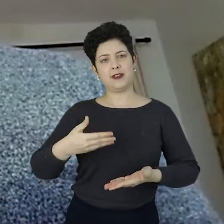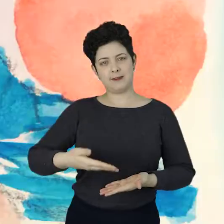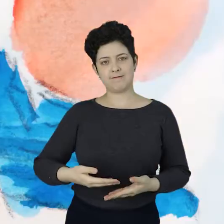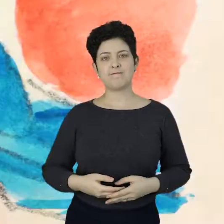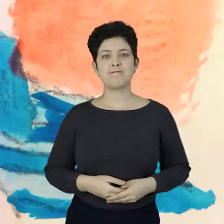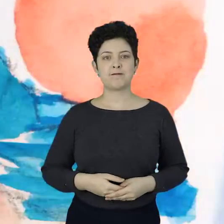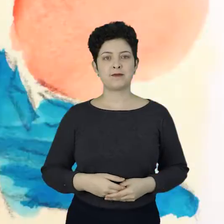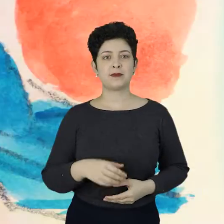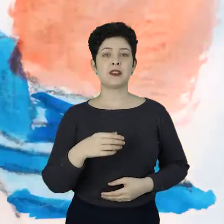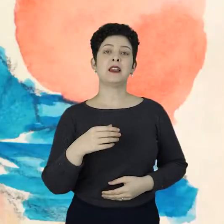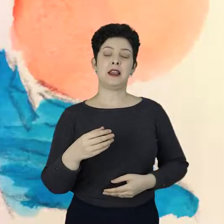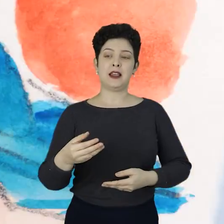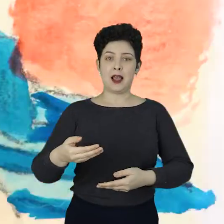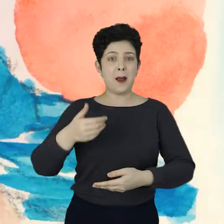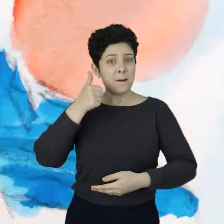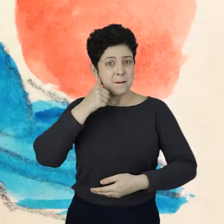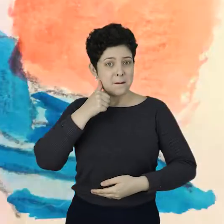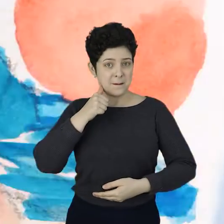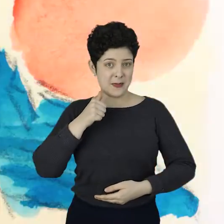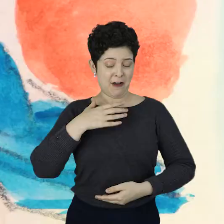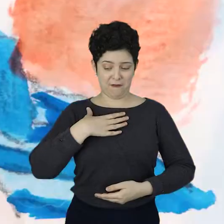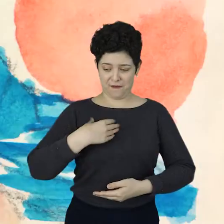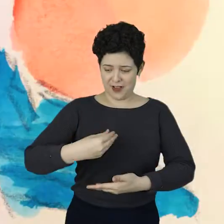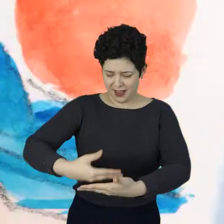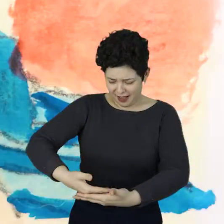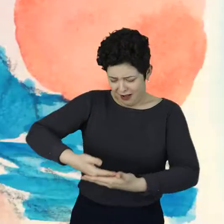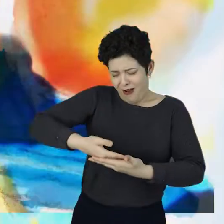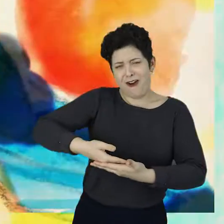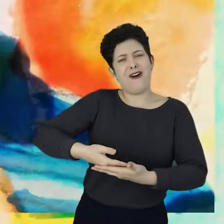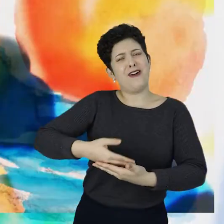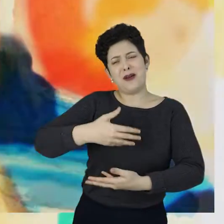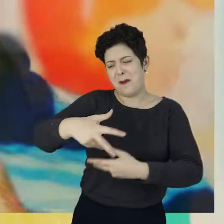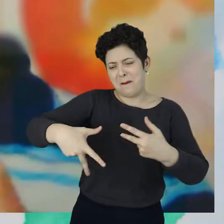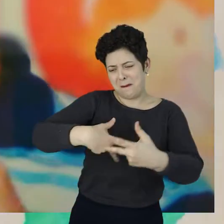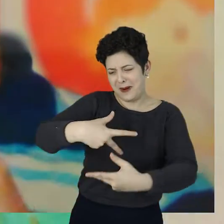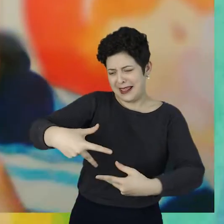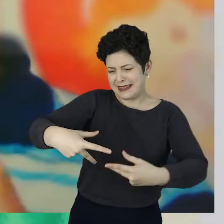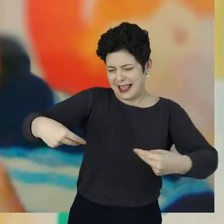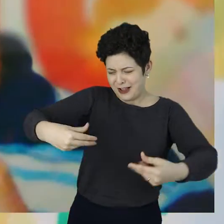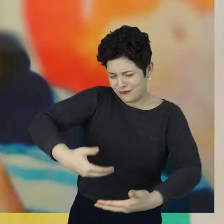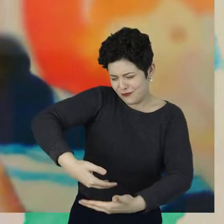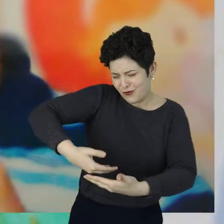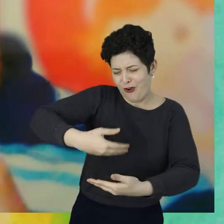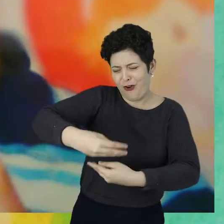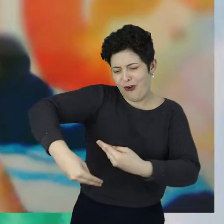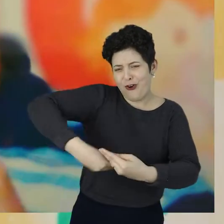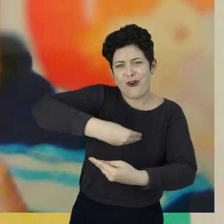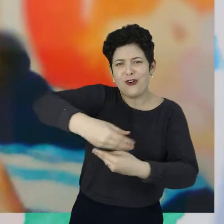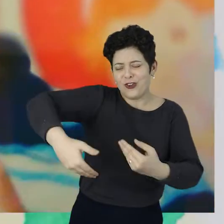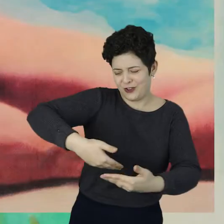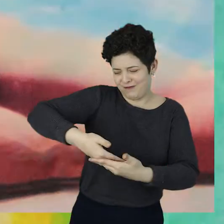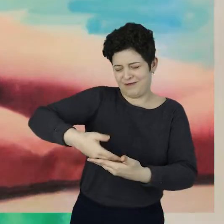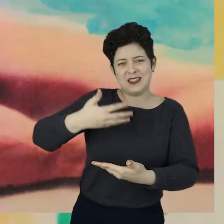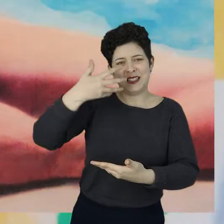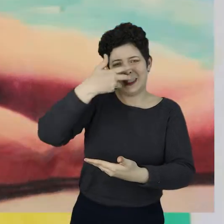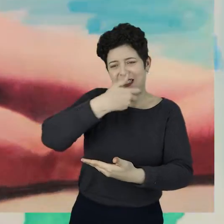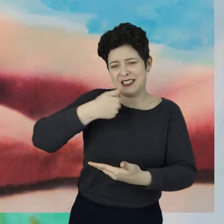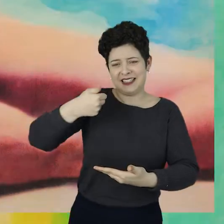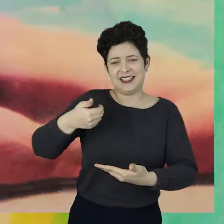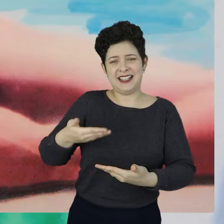aqui. Quando eles me entregaram a minha filha, pareceu como se eu estivesse recebendo um pacote, que ela estava toda enroladinha.